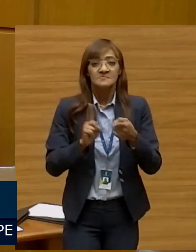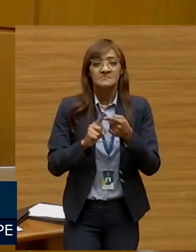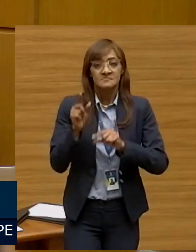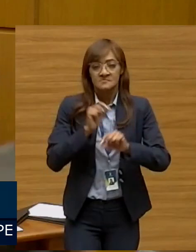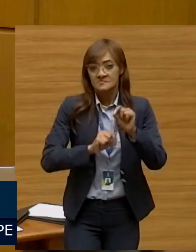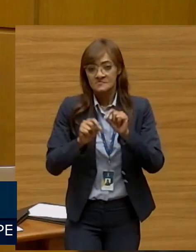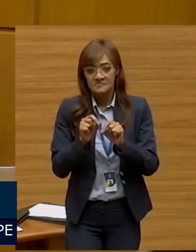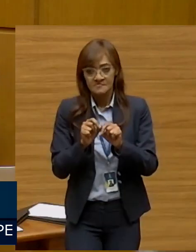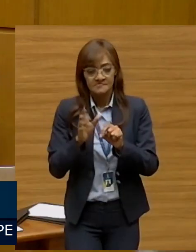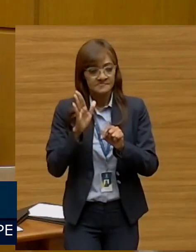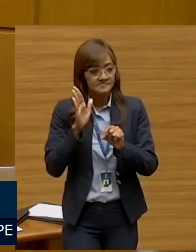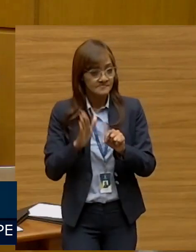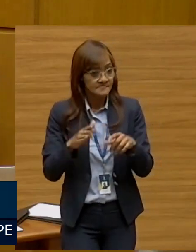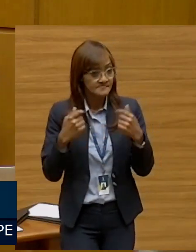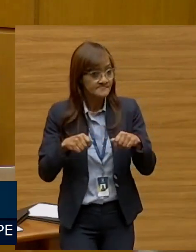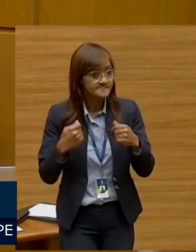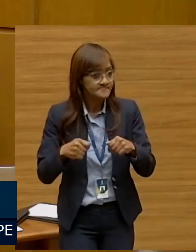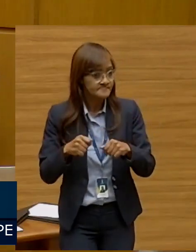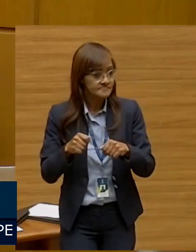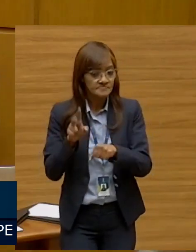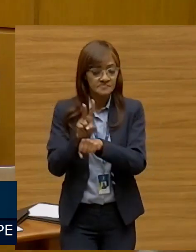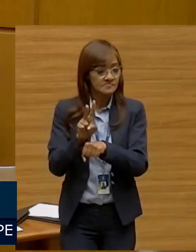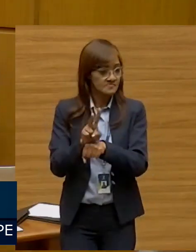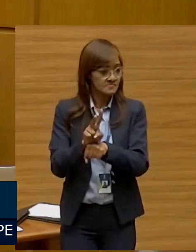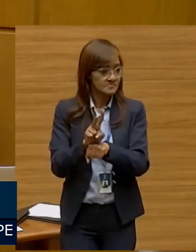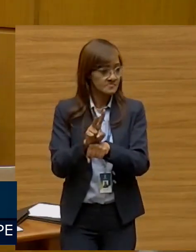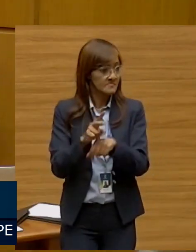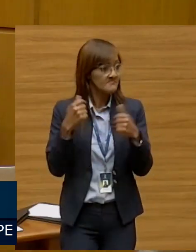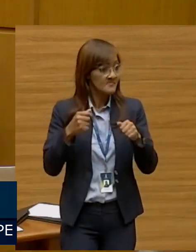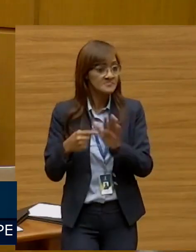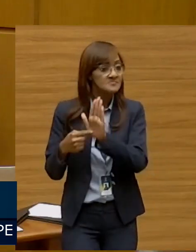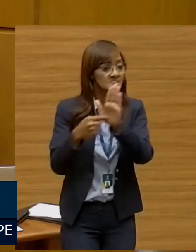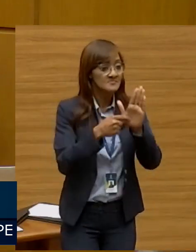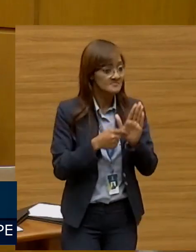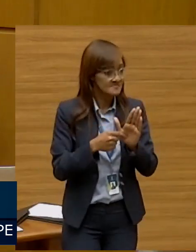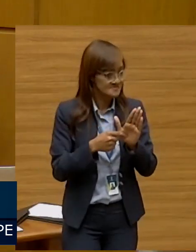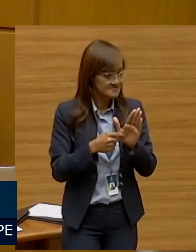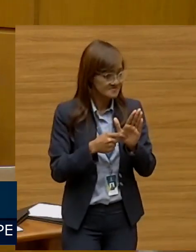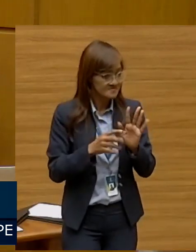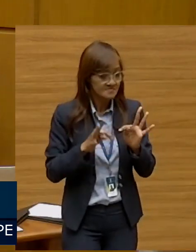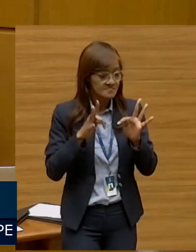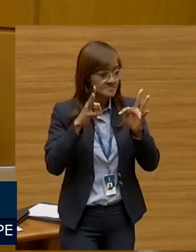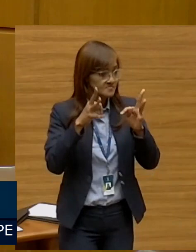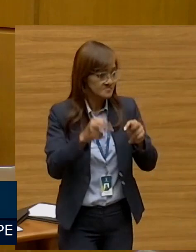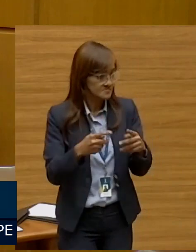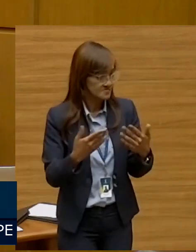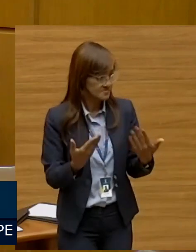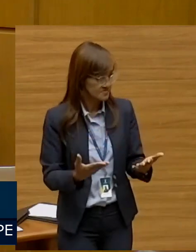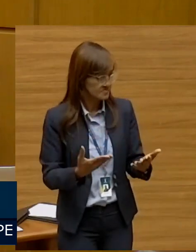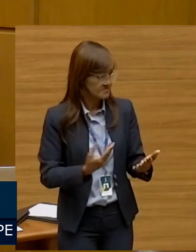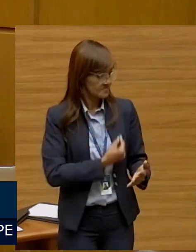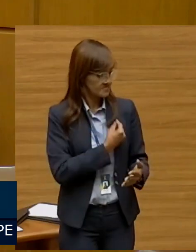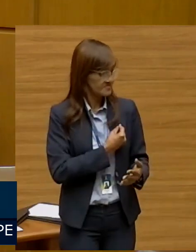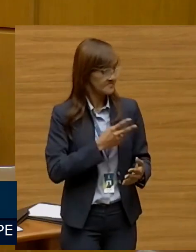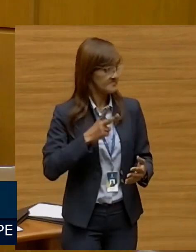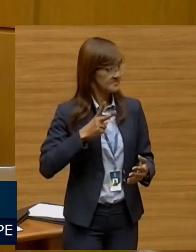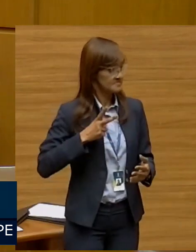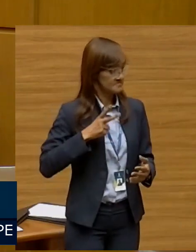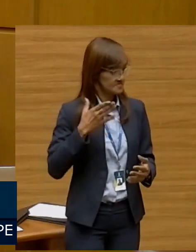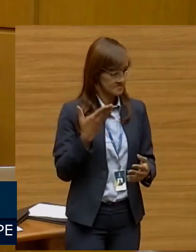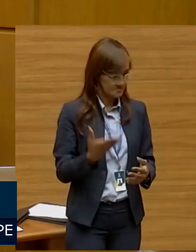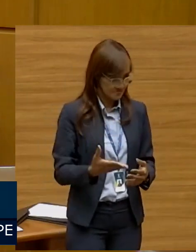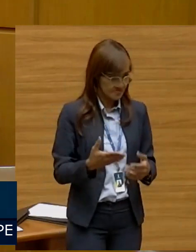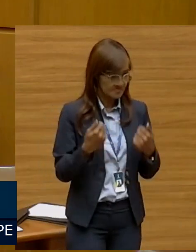do cuidado, e necessário que haja visibilidade, para que suas particularidades e necessidades